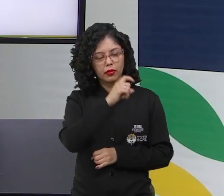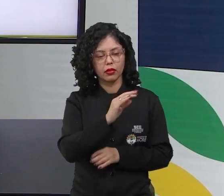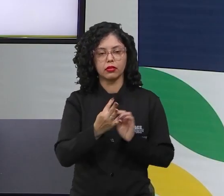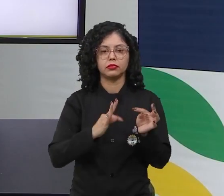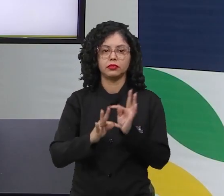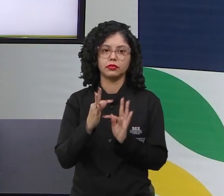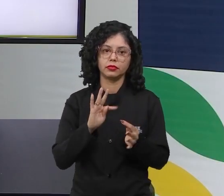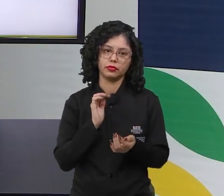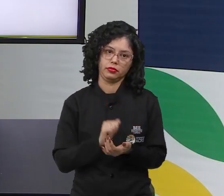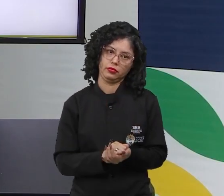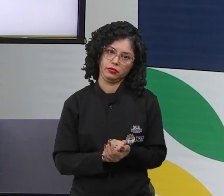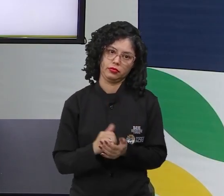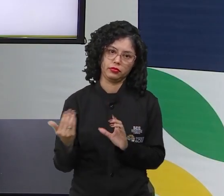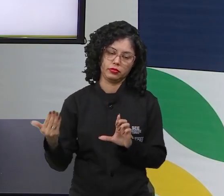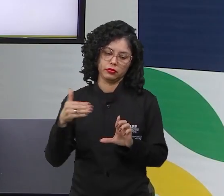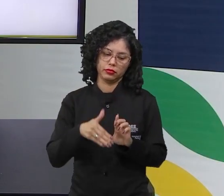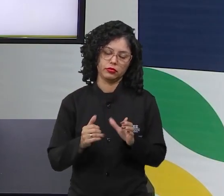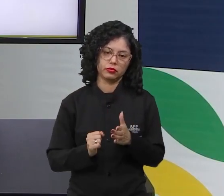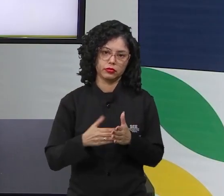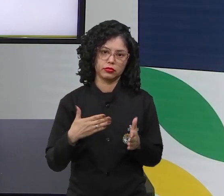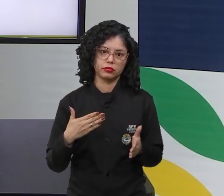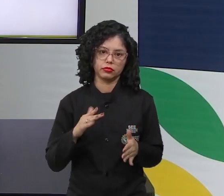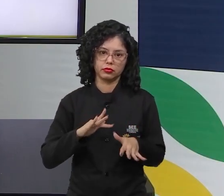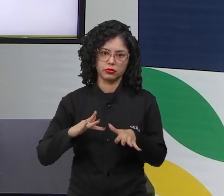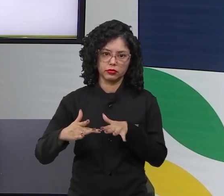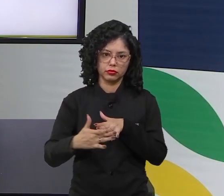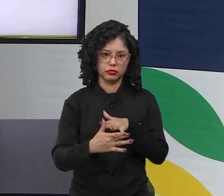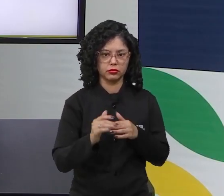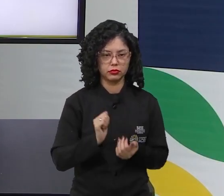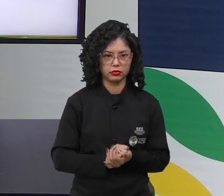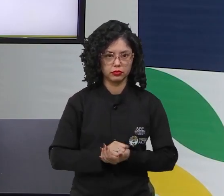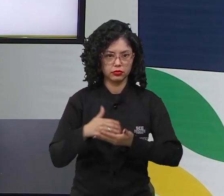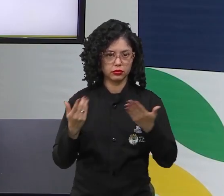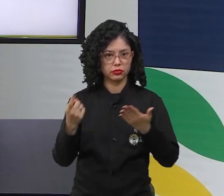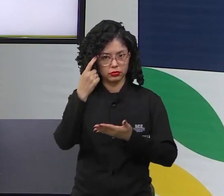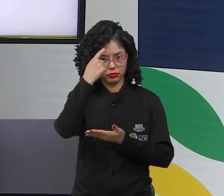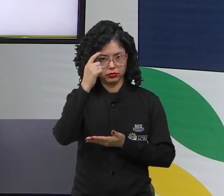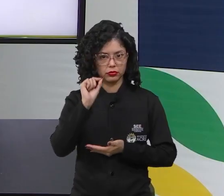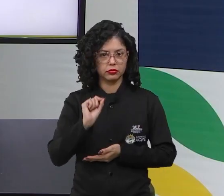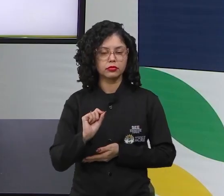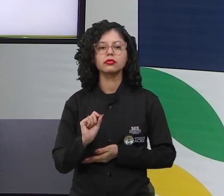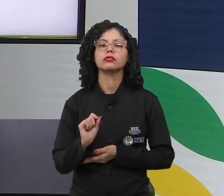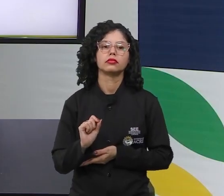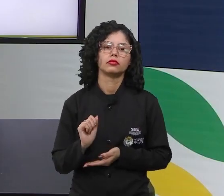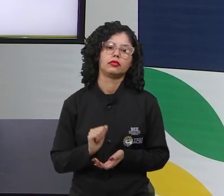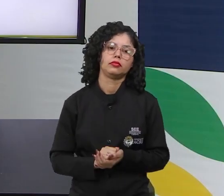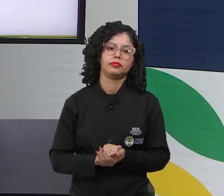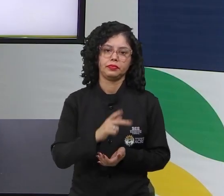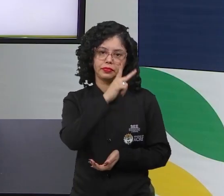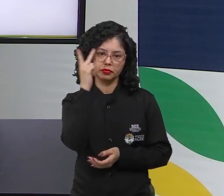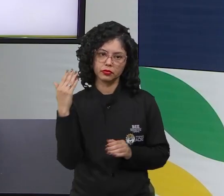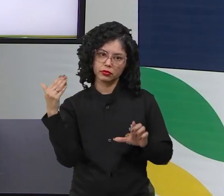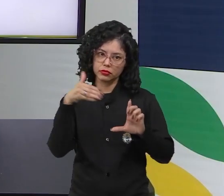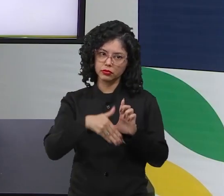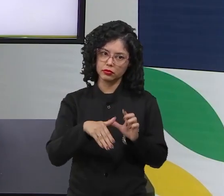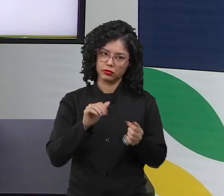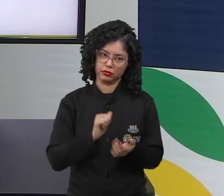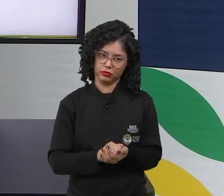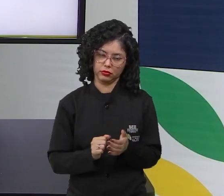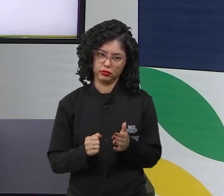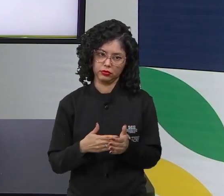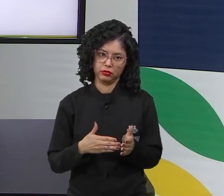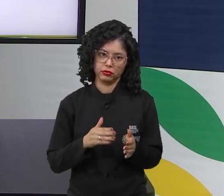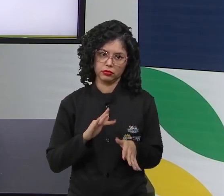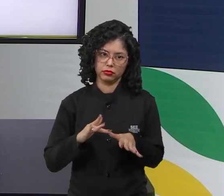tecnologia, não acessam muito as redes. Então, pensa comigo, se essas pessoas não acessam muito a rede